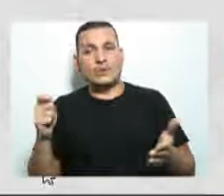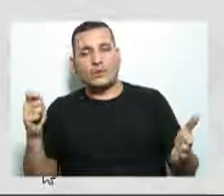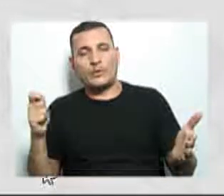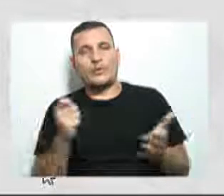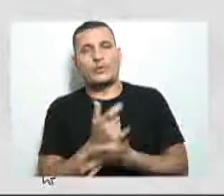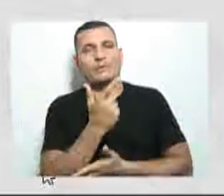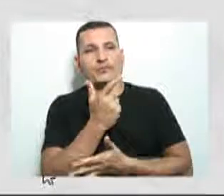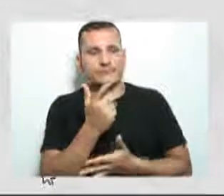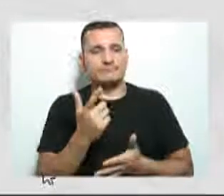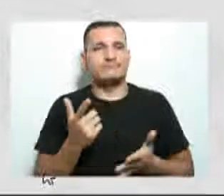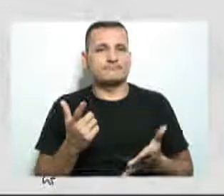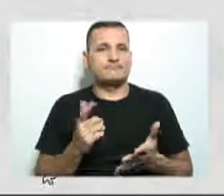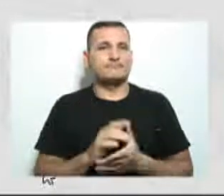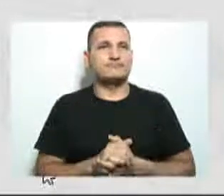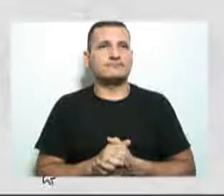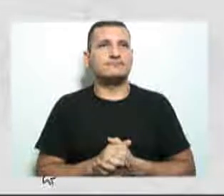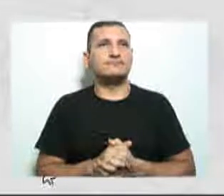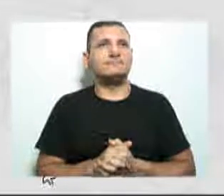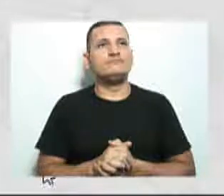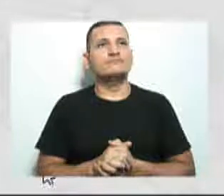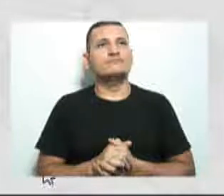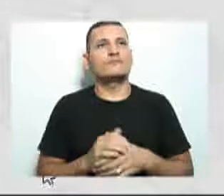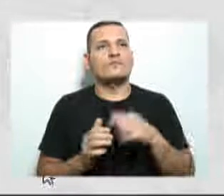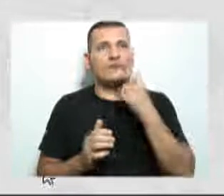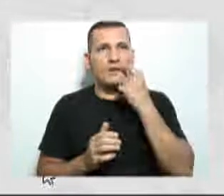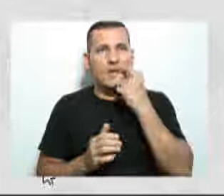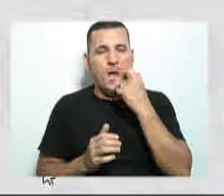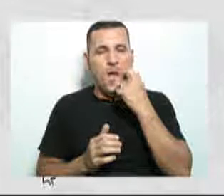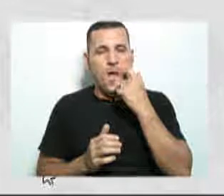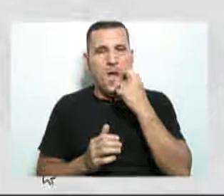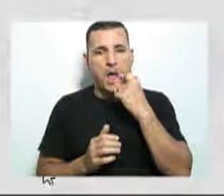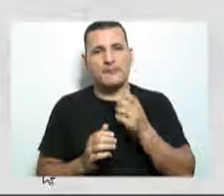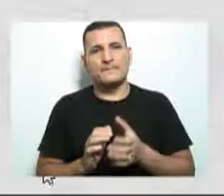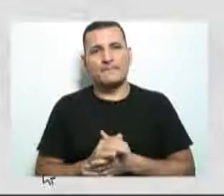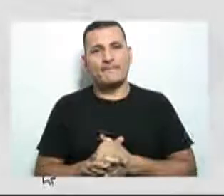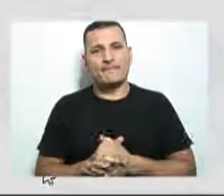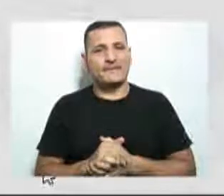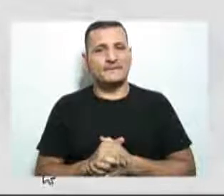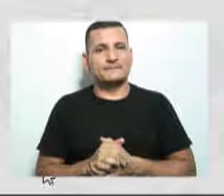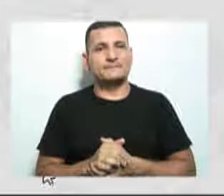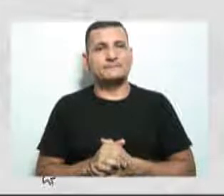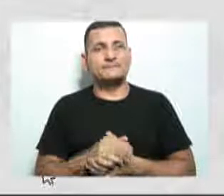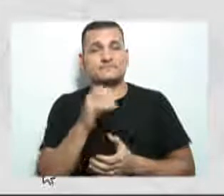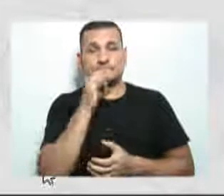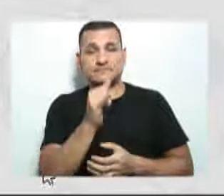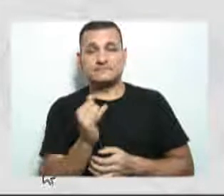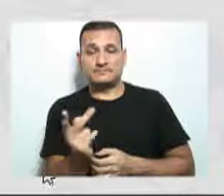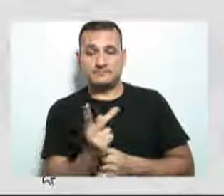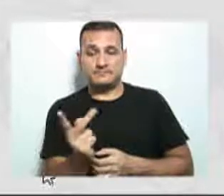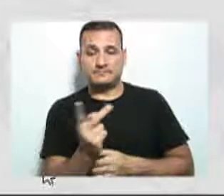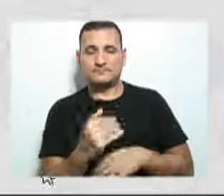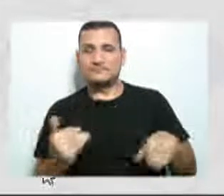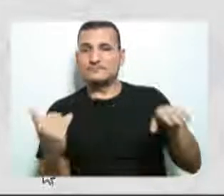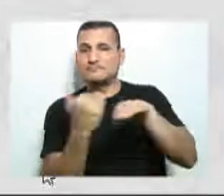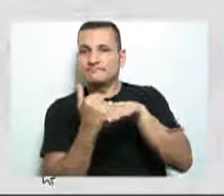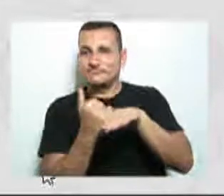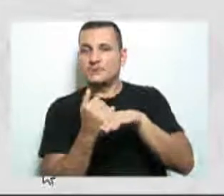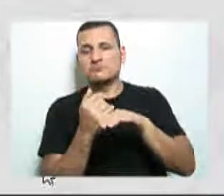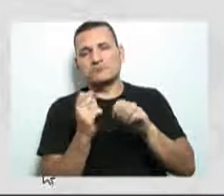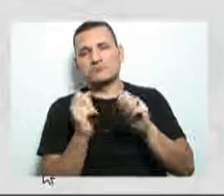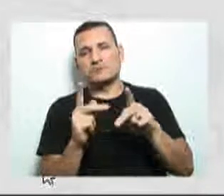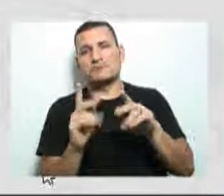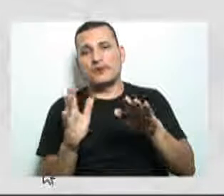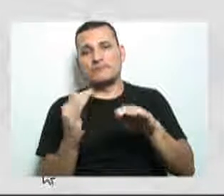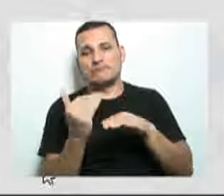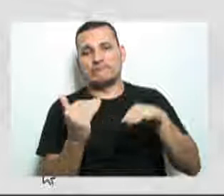fazendo mais concessões do que faria se o poder das duas partes fosse iguais. Então, como um tem